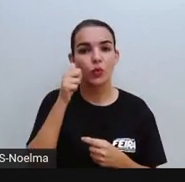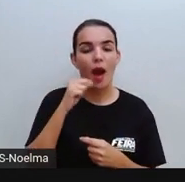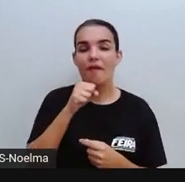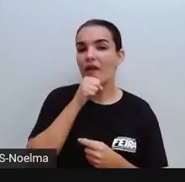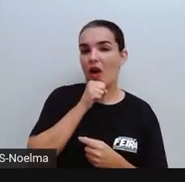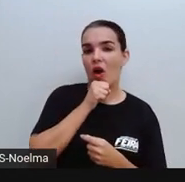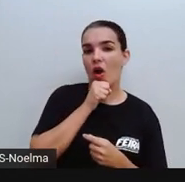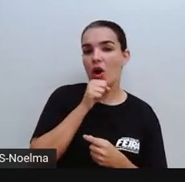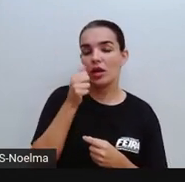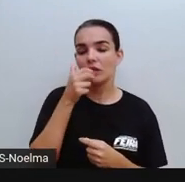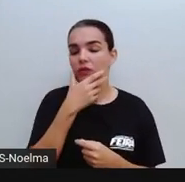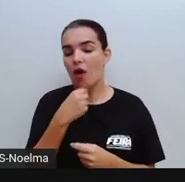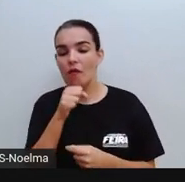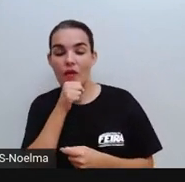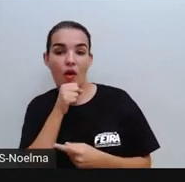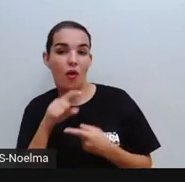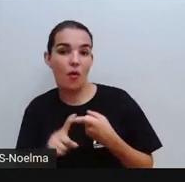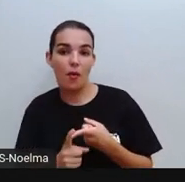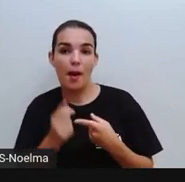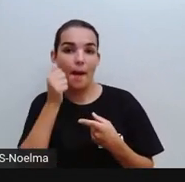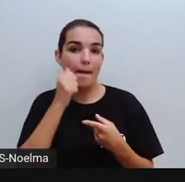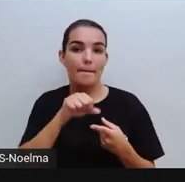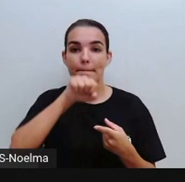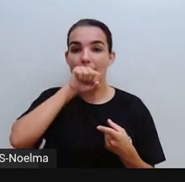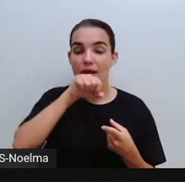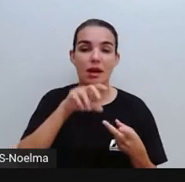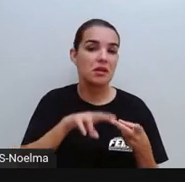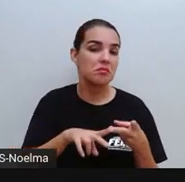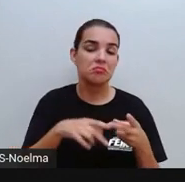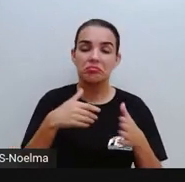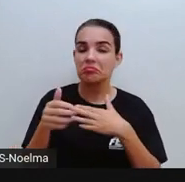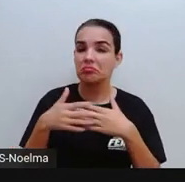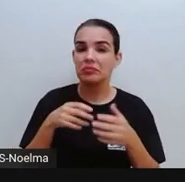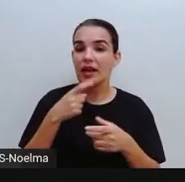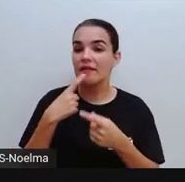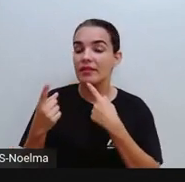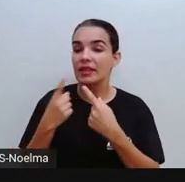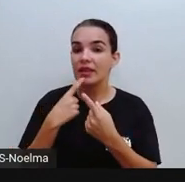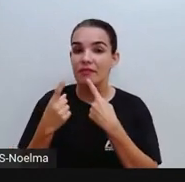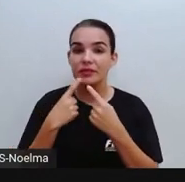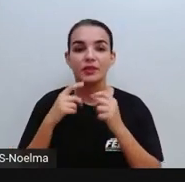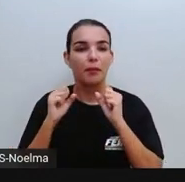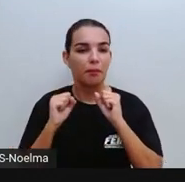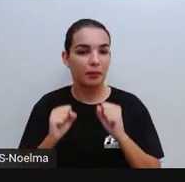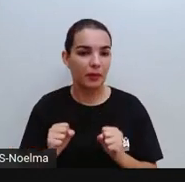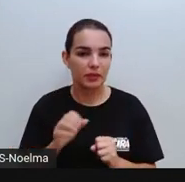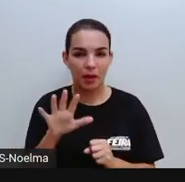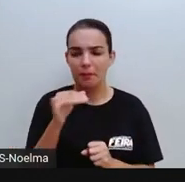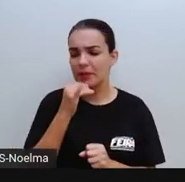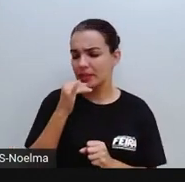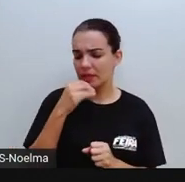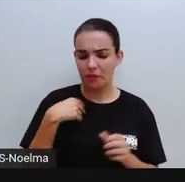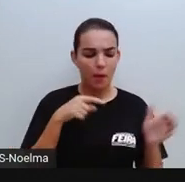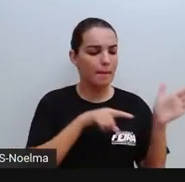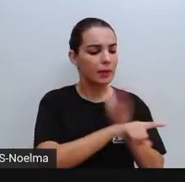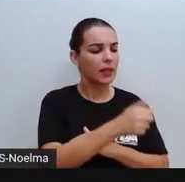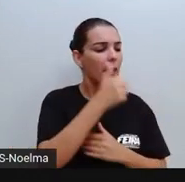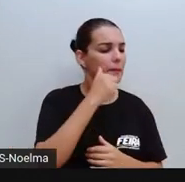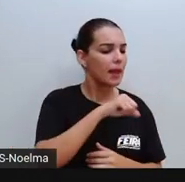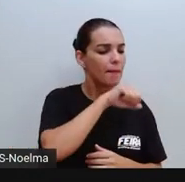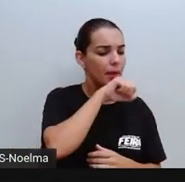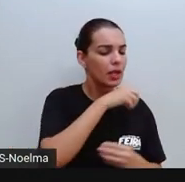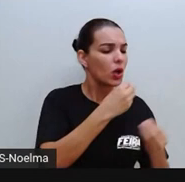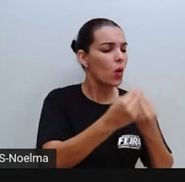sua avó seu avô sua mãe E aí você pode pensar por exemplo vou perguntar a minha mãe